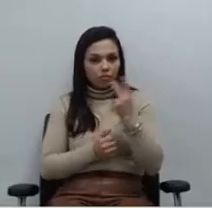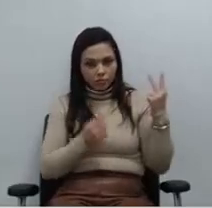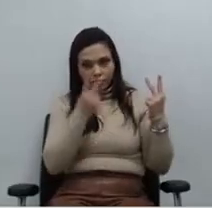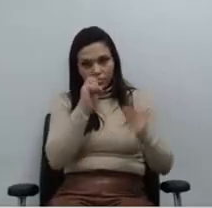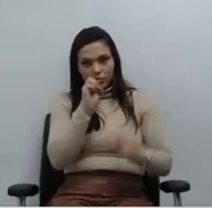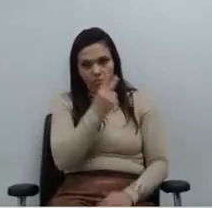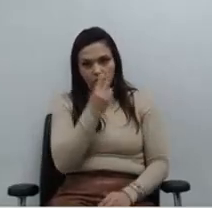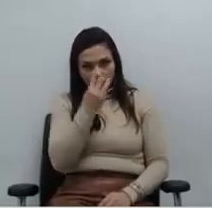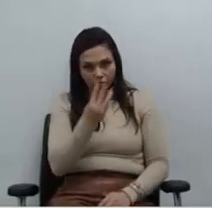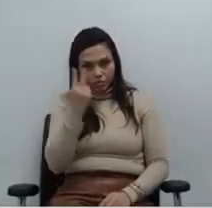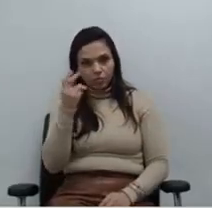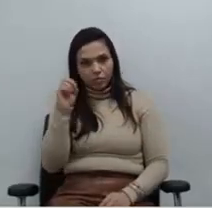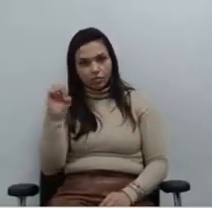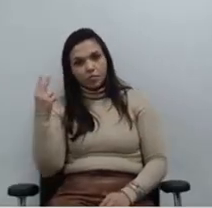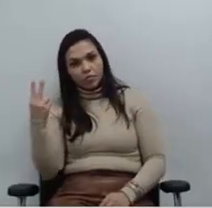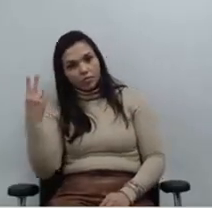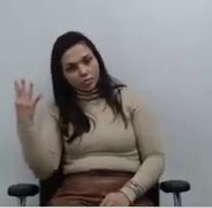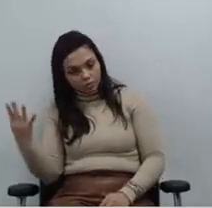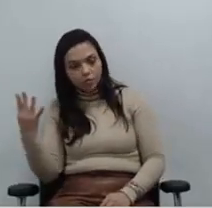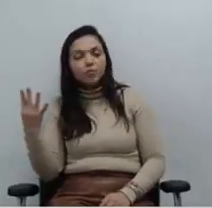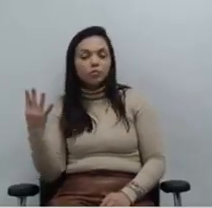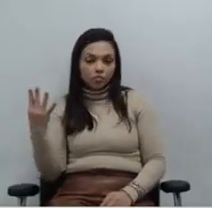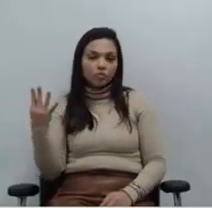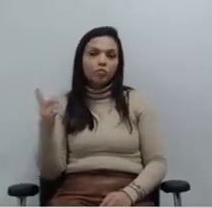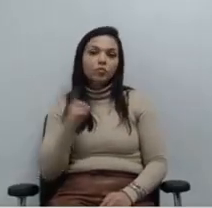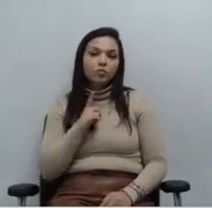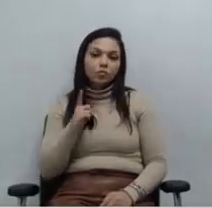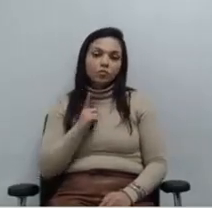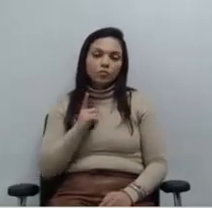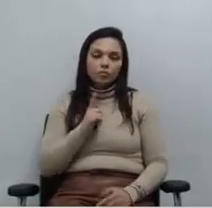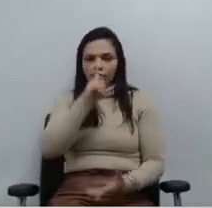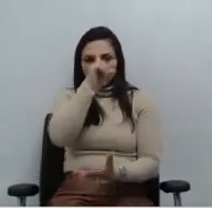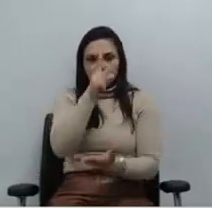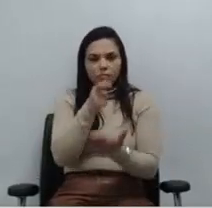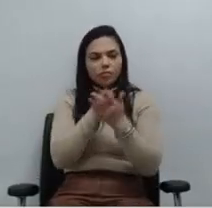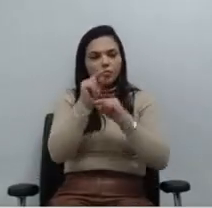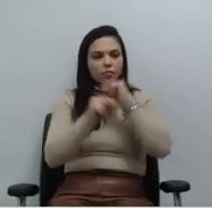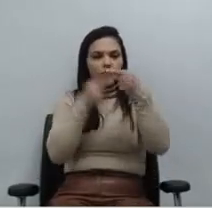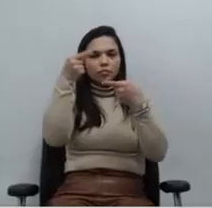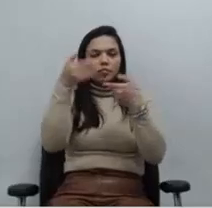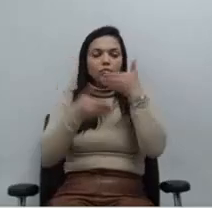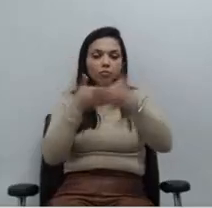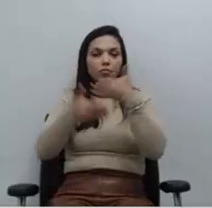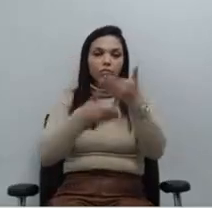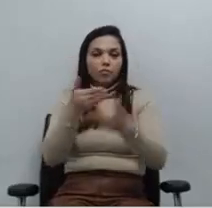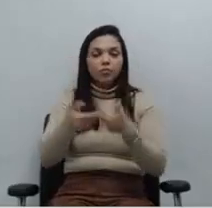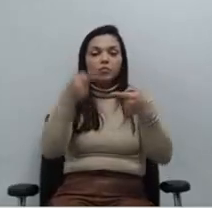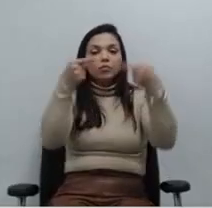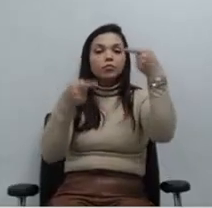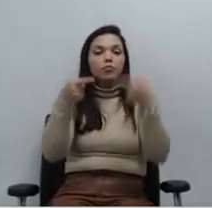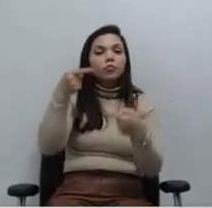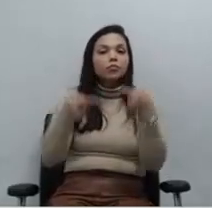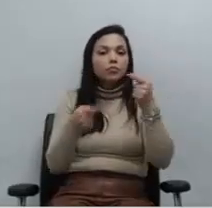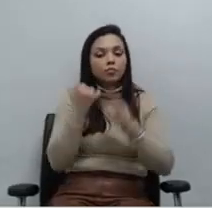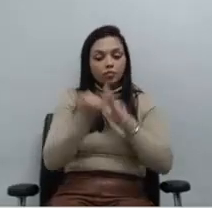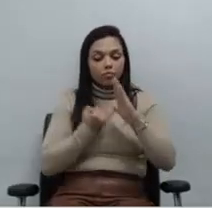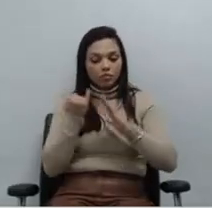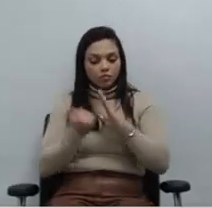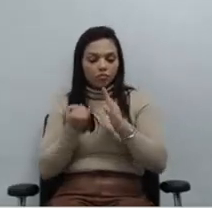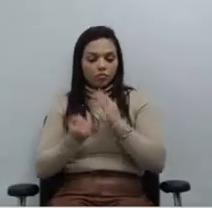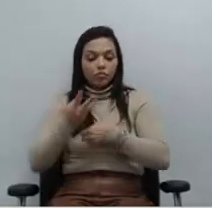e 2024, elencam-se as seguintes conclusões sobre o processo de discussão de projetos orçamentários da instituição nos